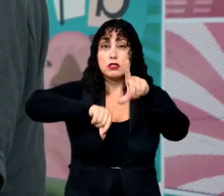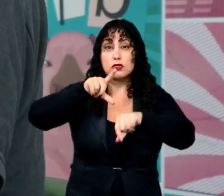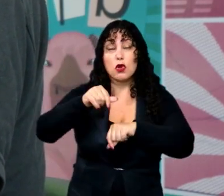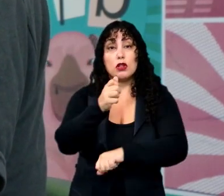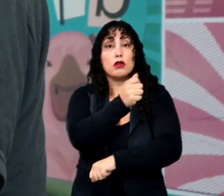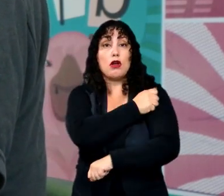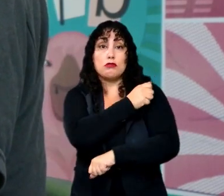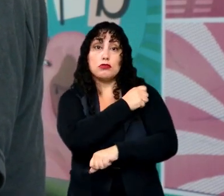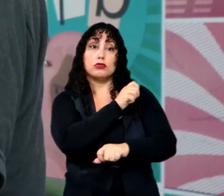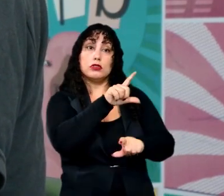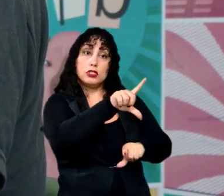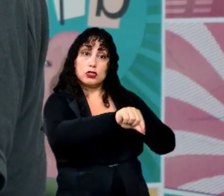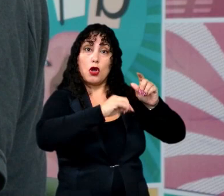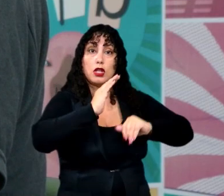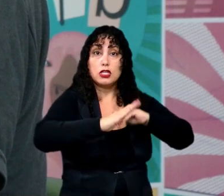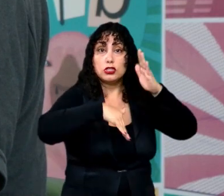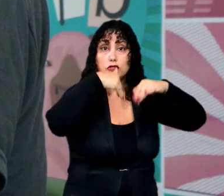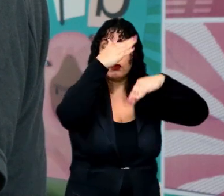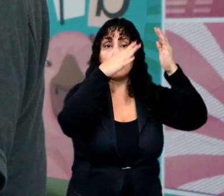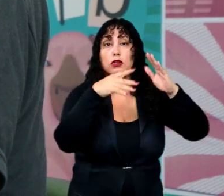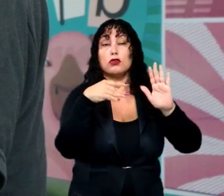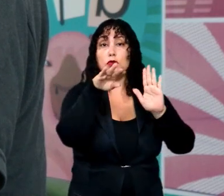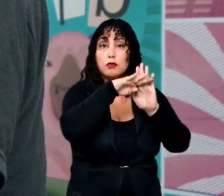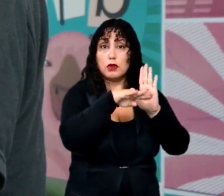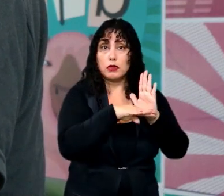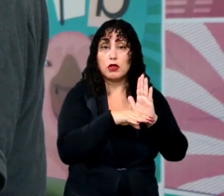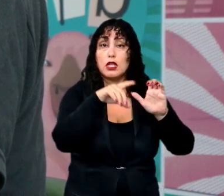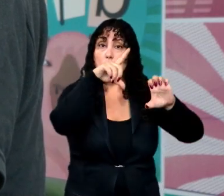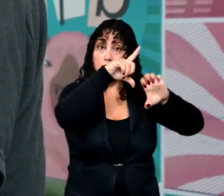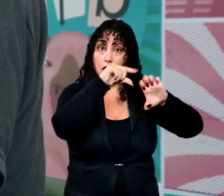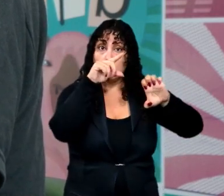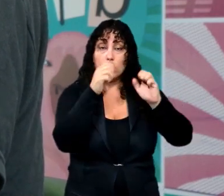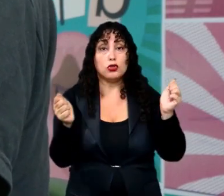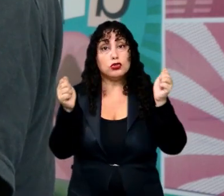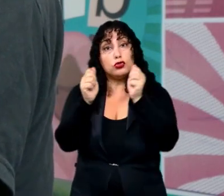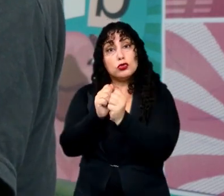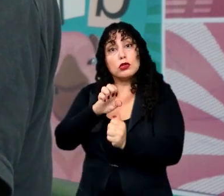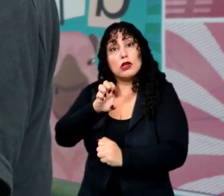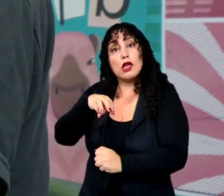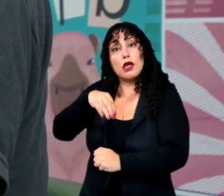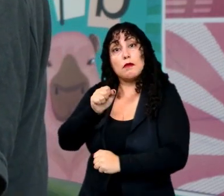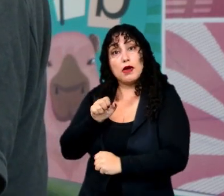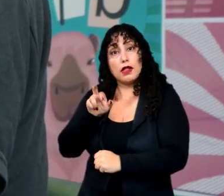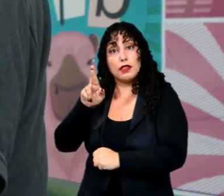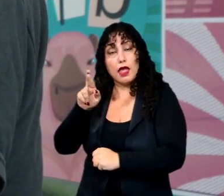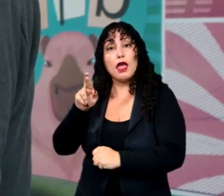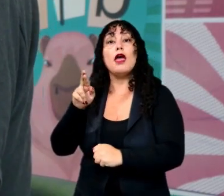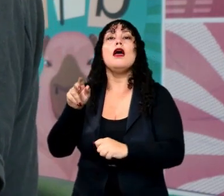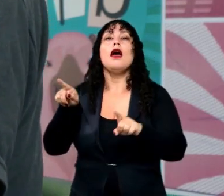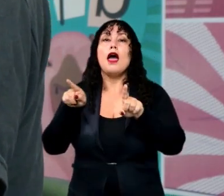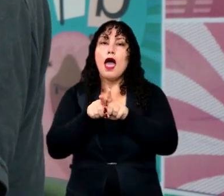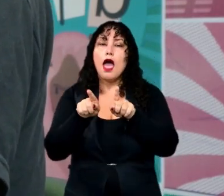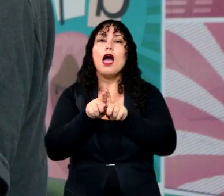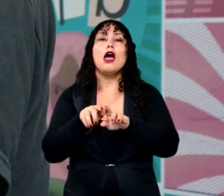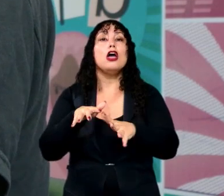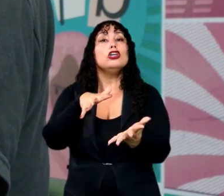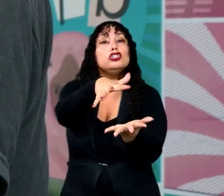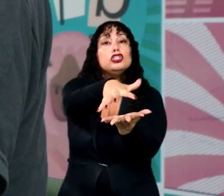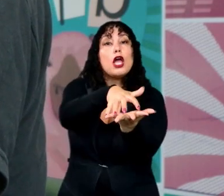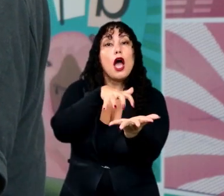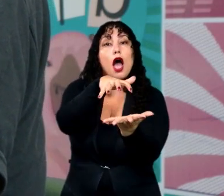alunos optam por desenvolver no no programa empreendedor junto com a Emater é na parte de agroindústria O bom que na parte da